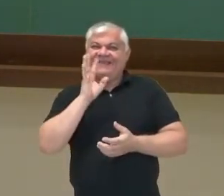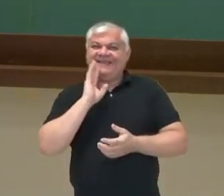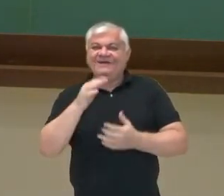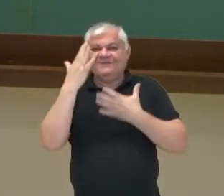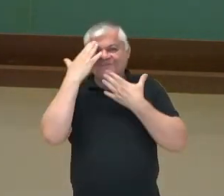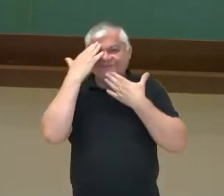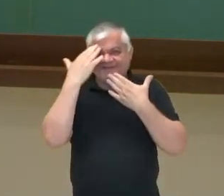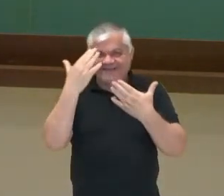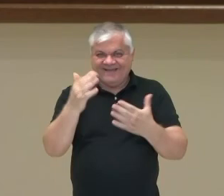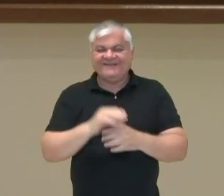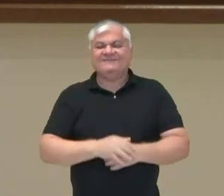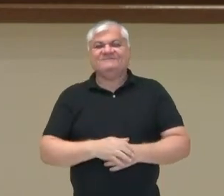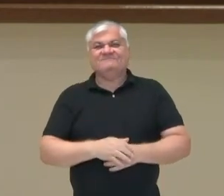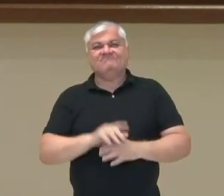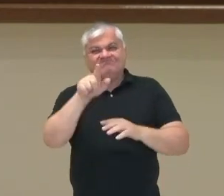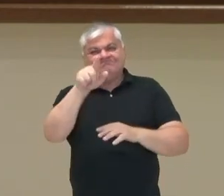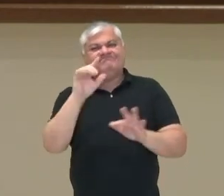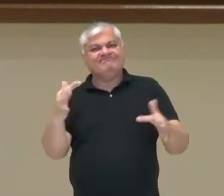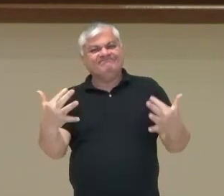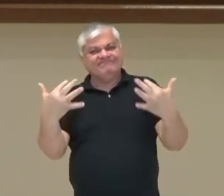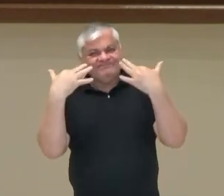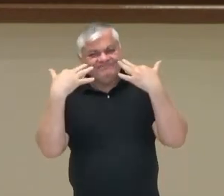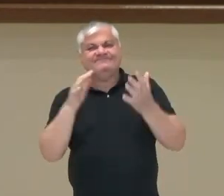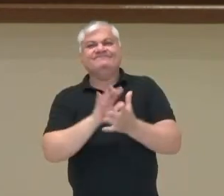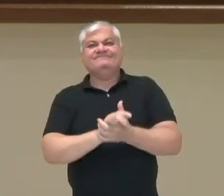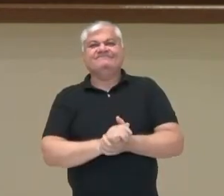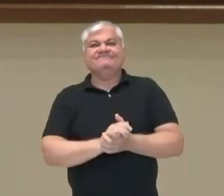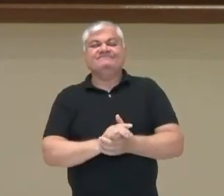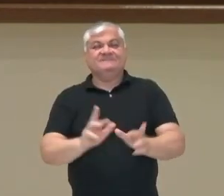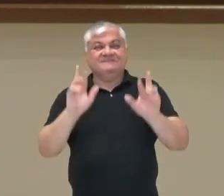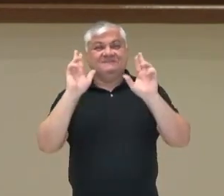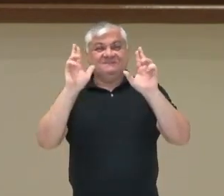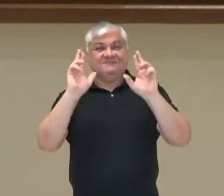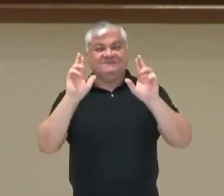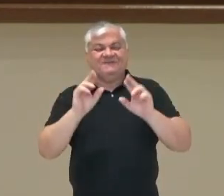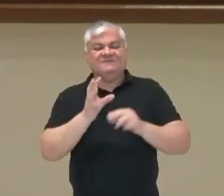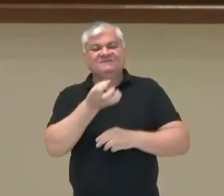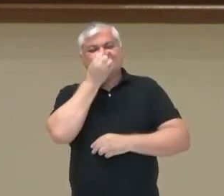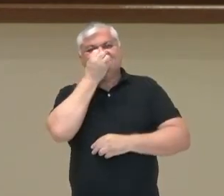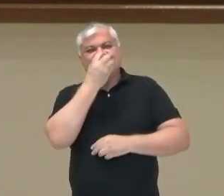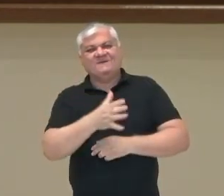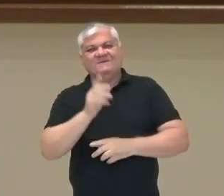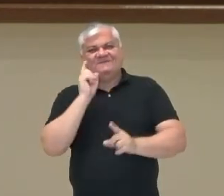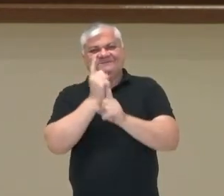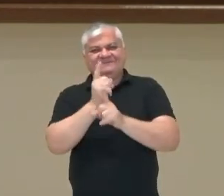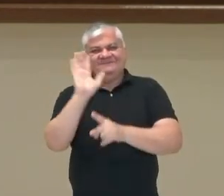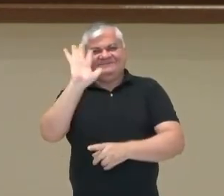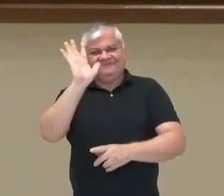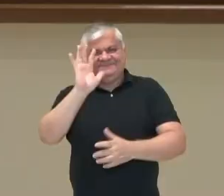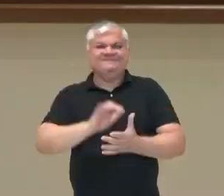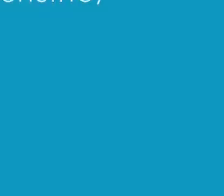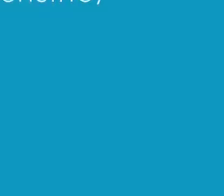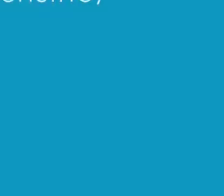Muito obrigado a você que nos acompanhou. Espero que tenha sido útil e até a próxima.